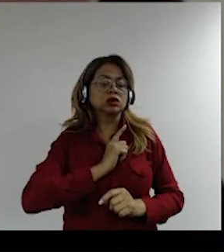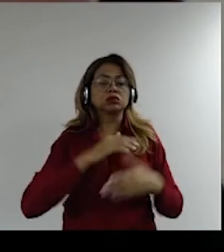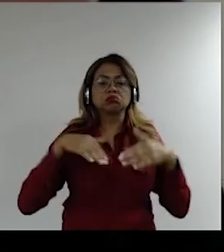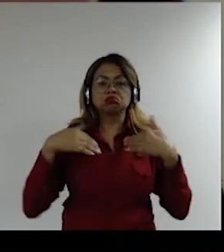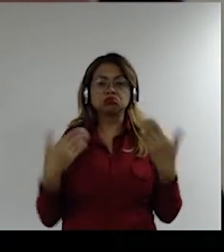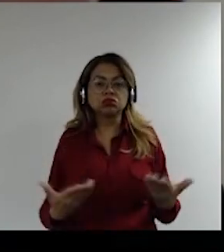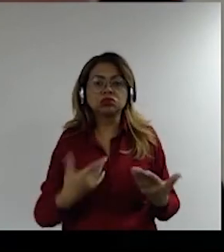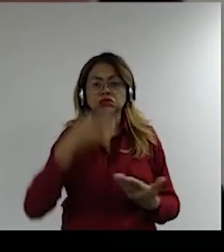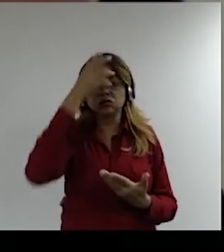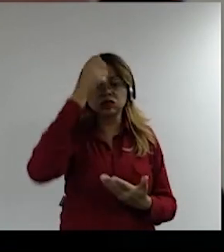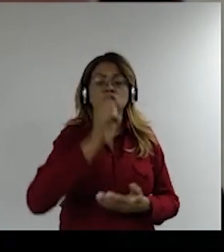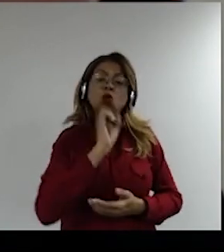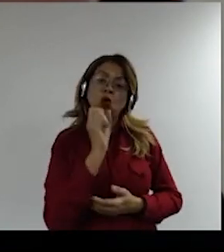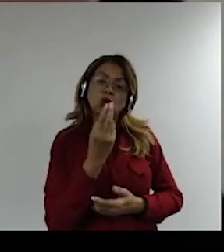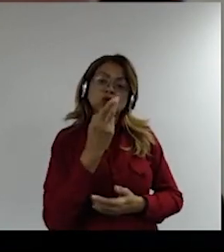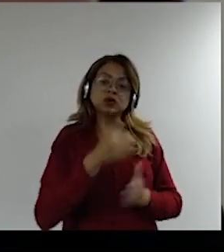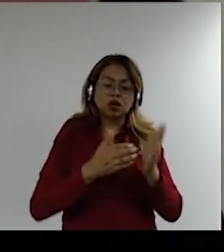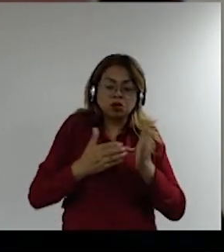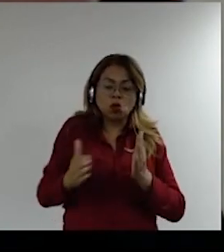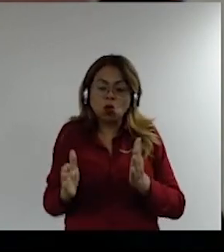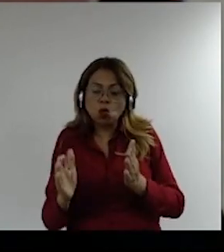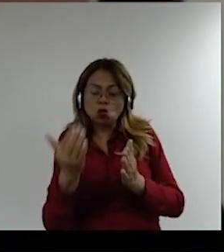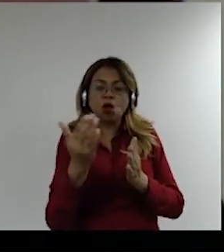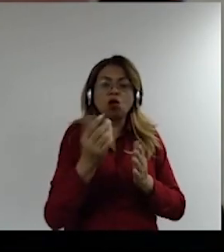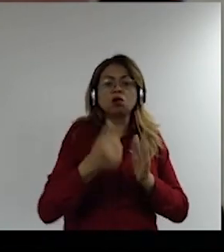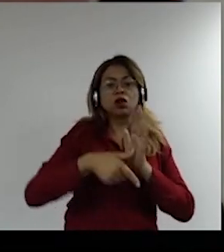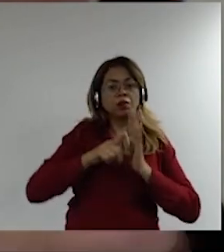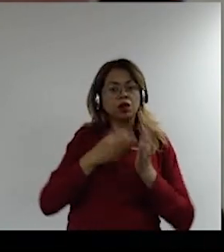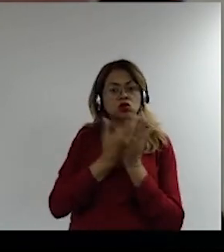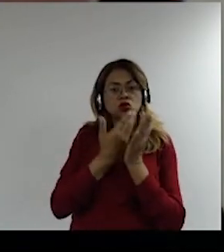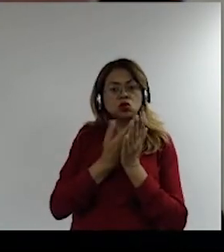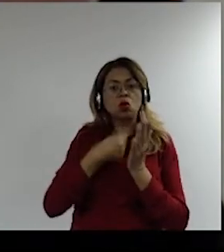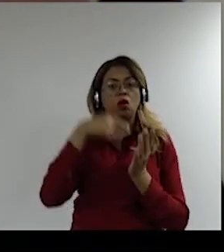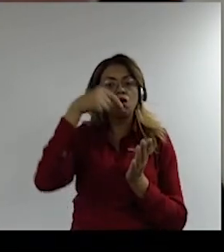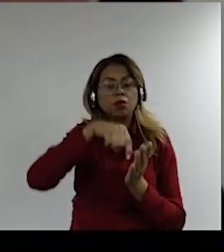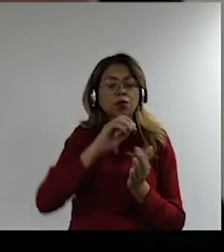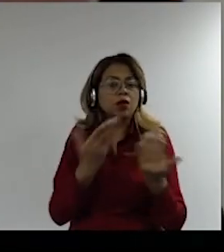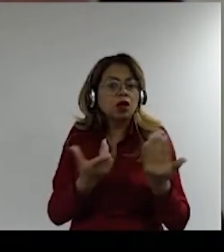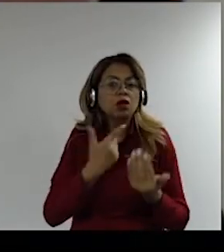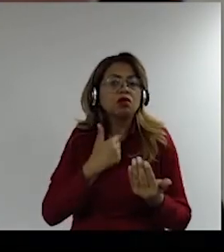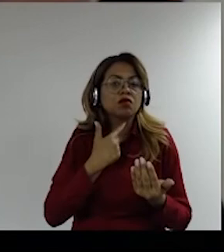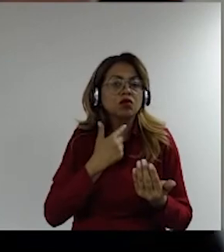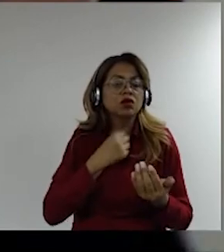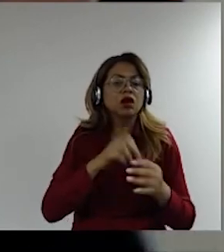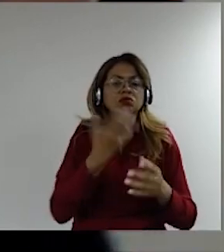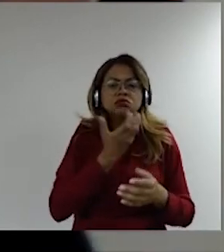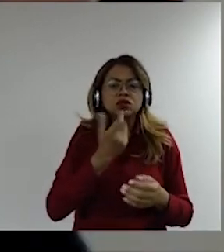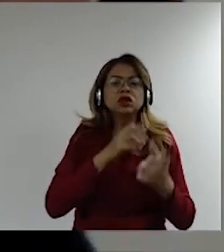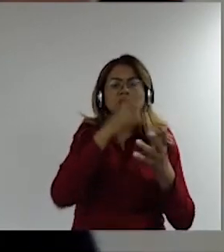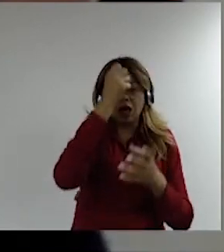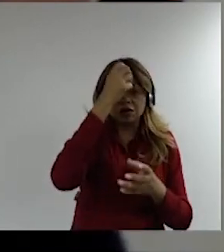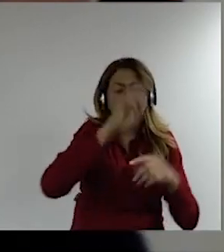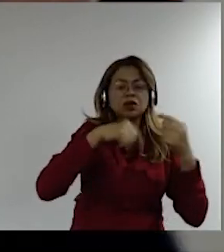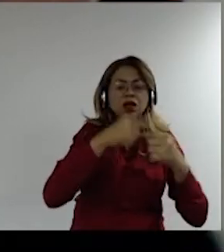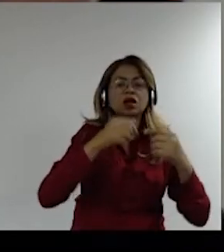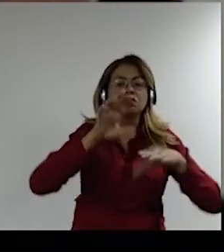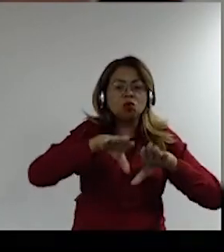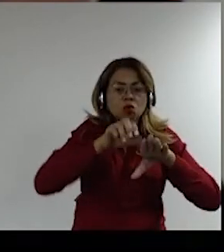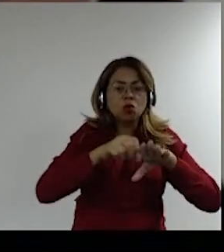um desvirtuamento da sua vocação, do seu curso, da sua vontade, para ir adiante,